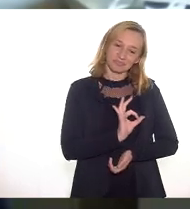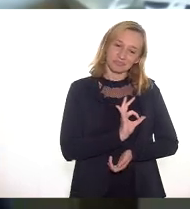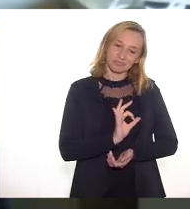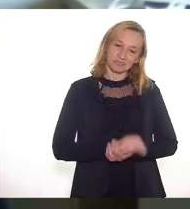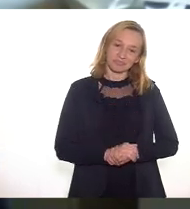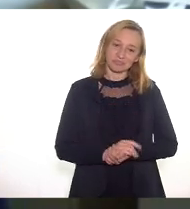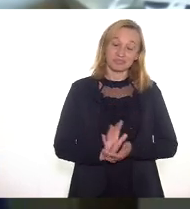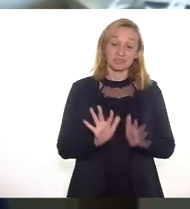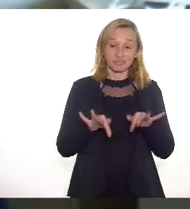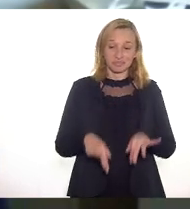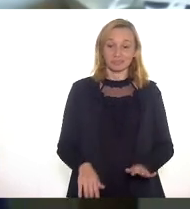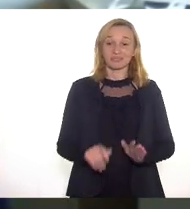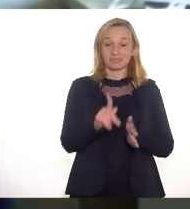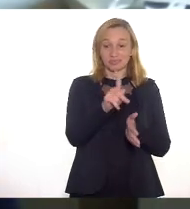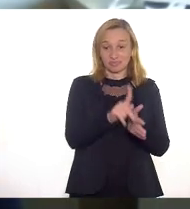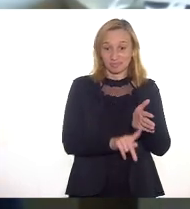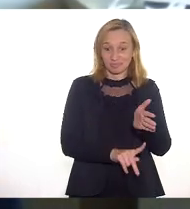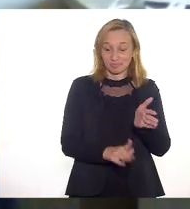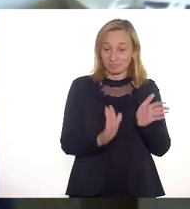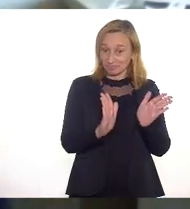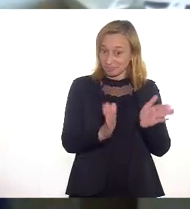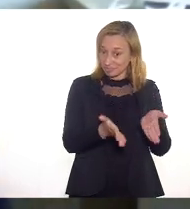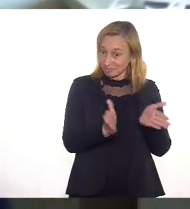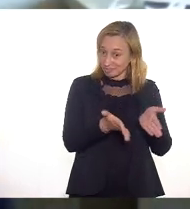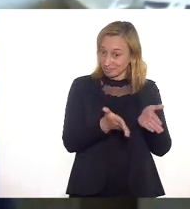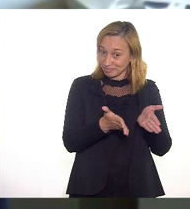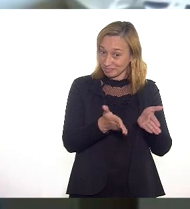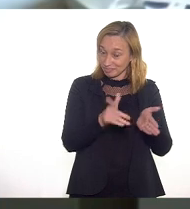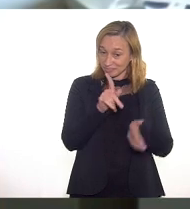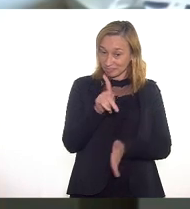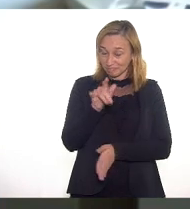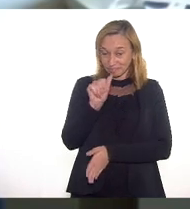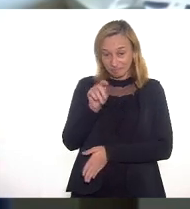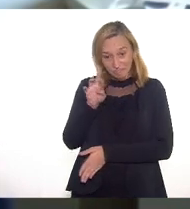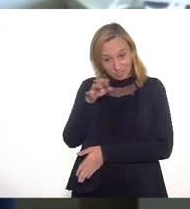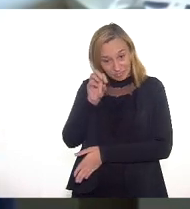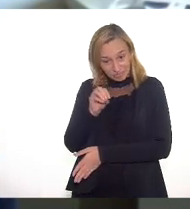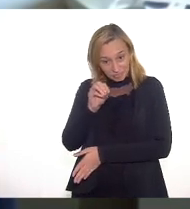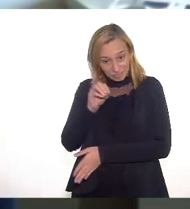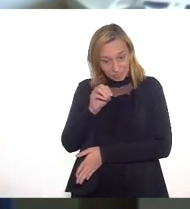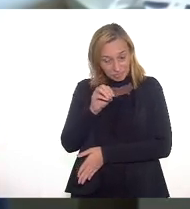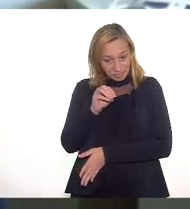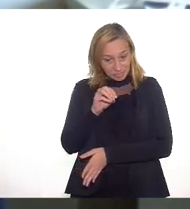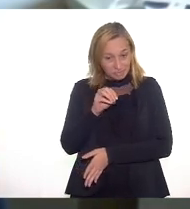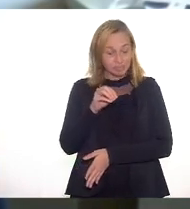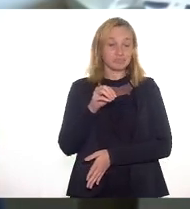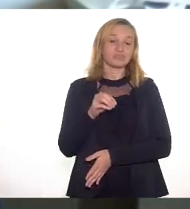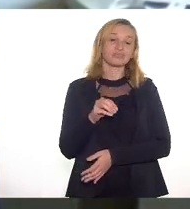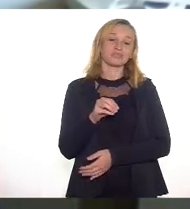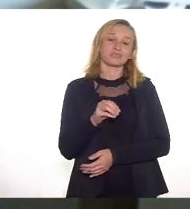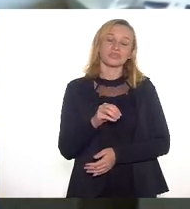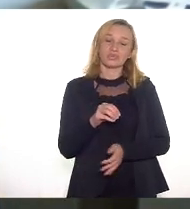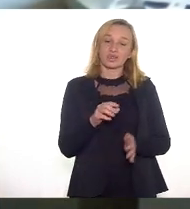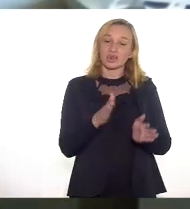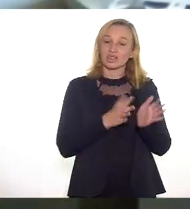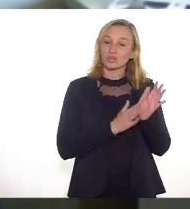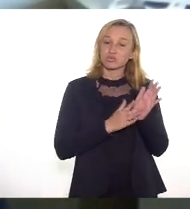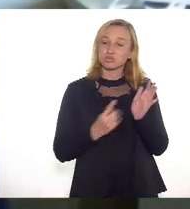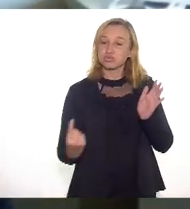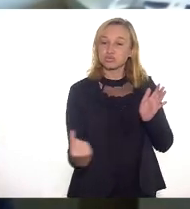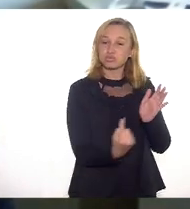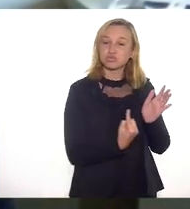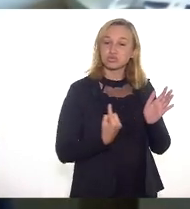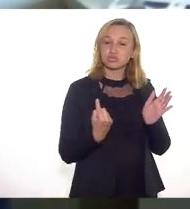a pauta de hoje com o patrimônio material da roda de samba e a importância